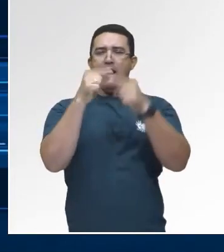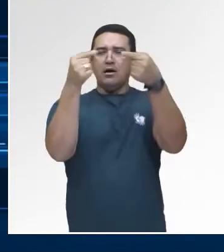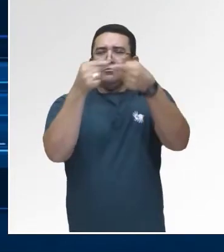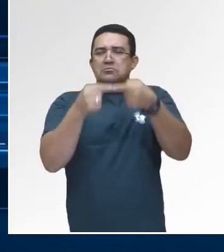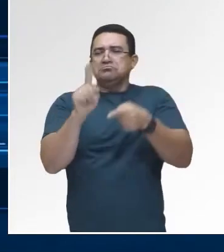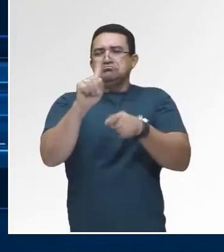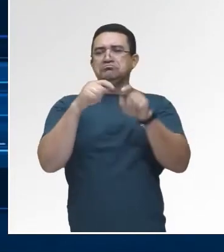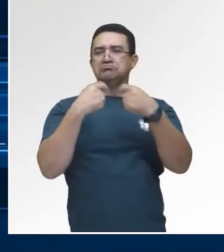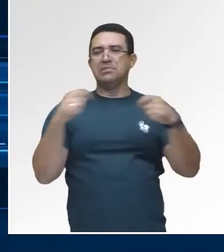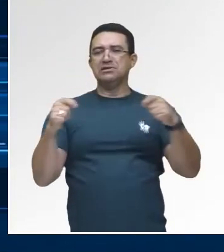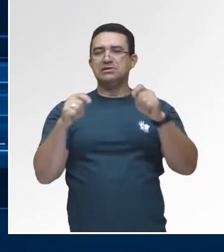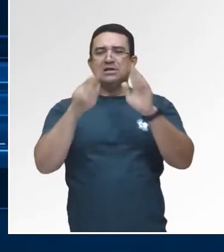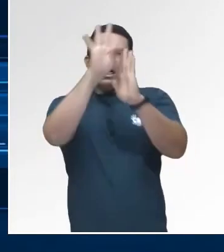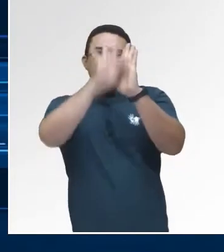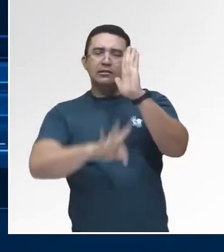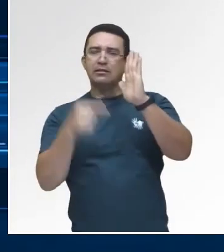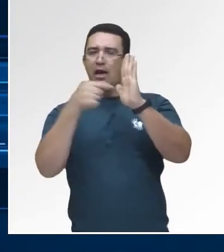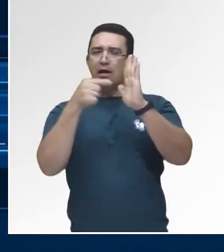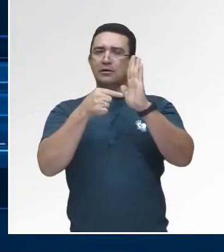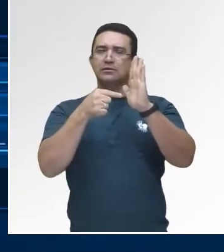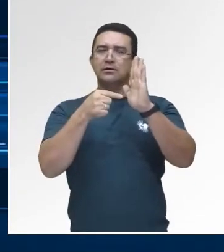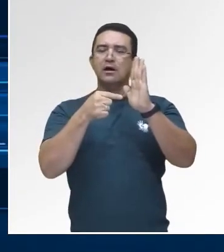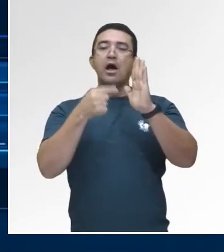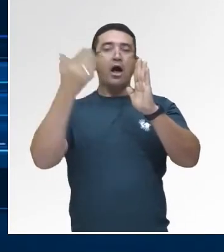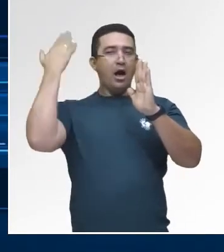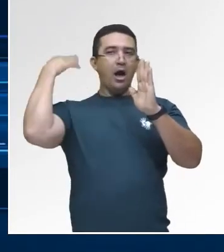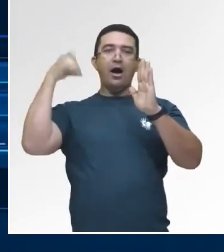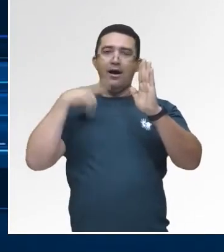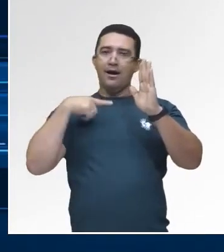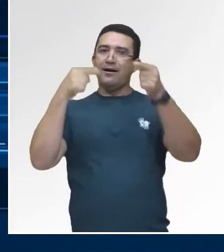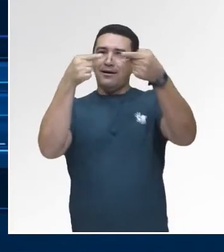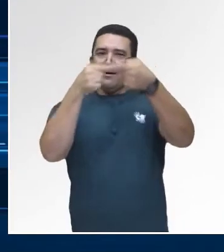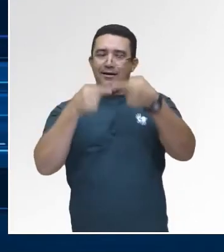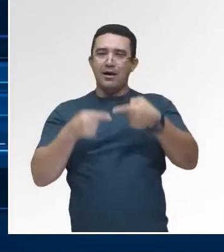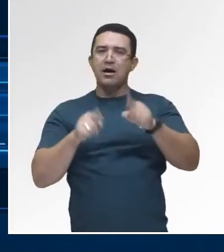vai ter rimas no texto. Os textos anteriores seguiam rimas,